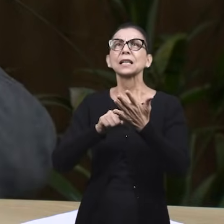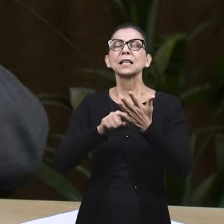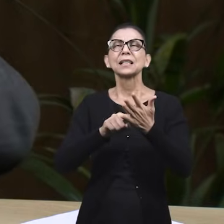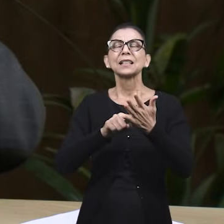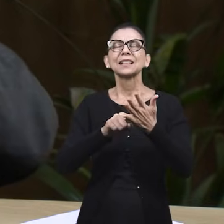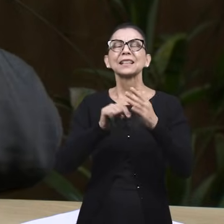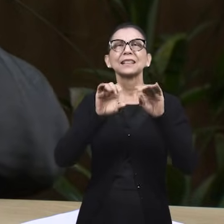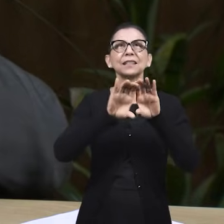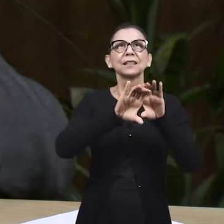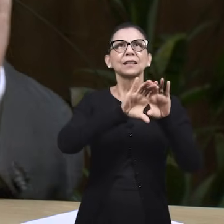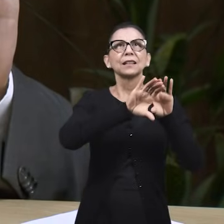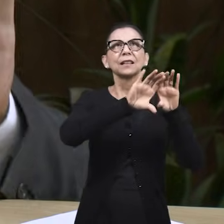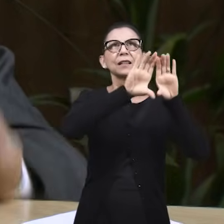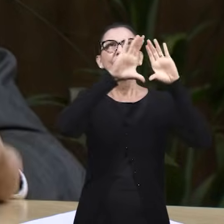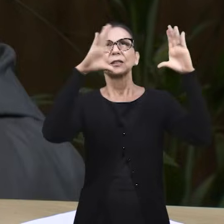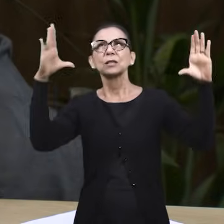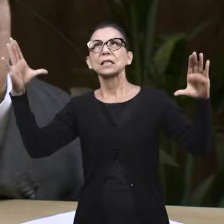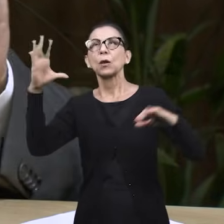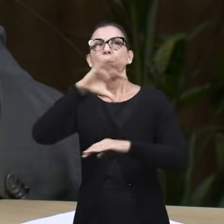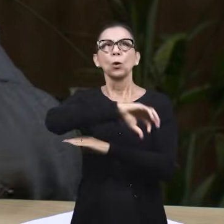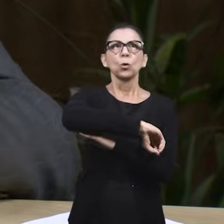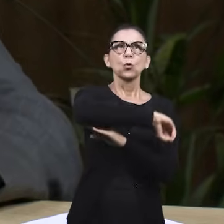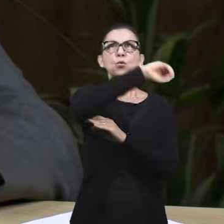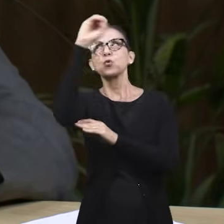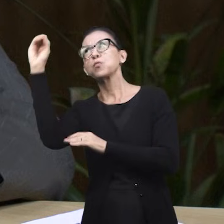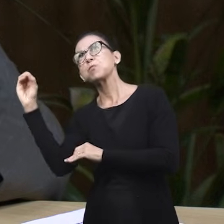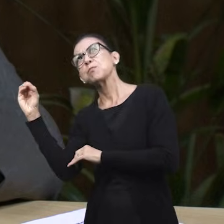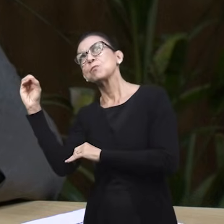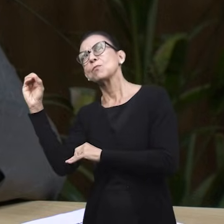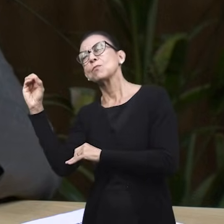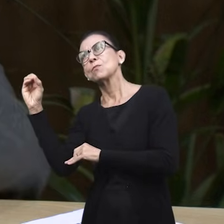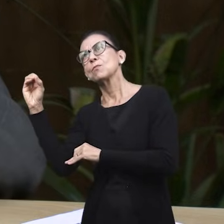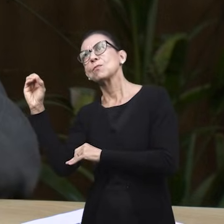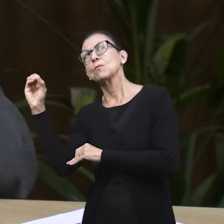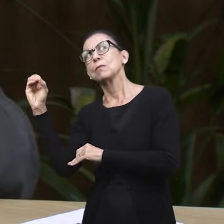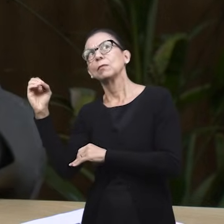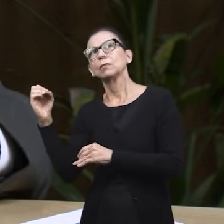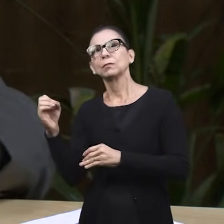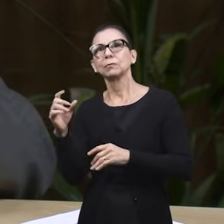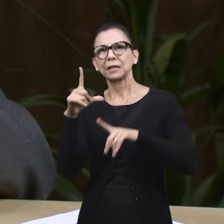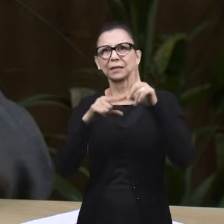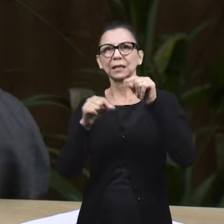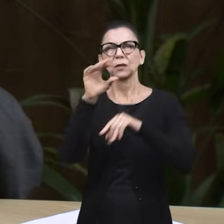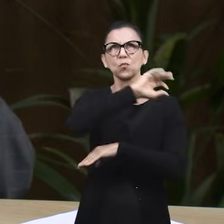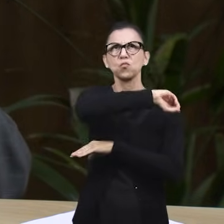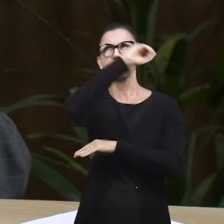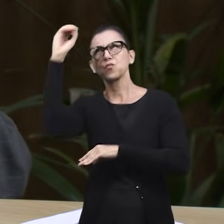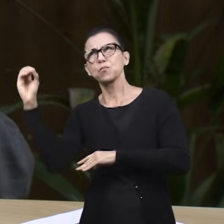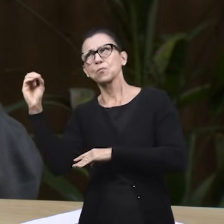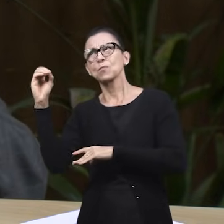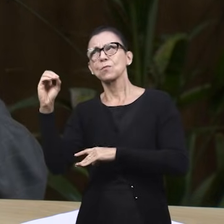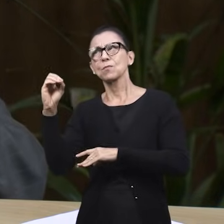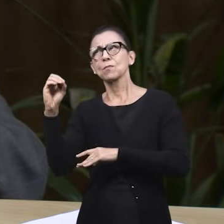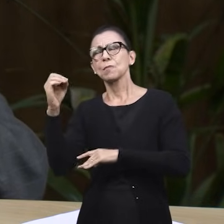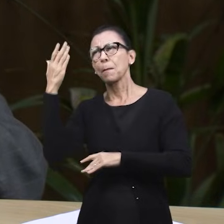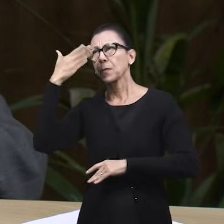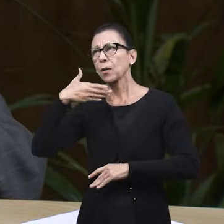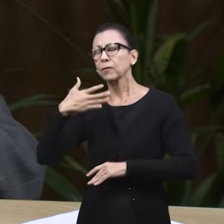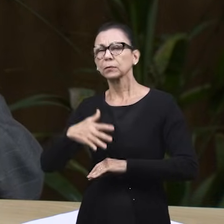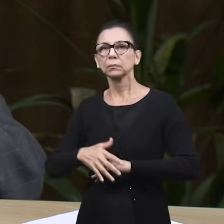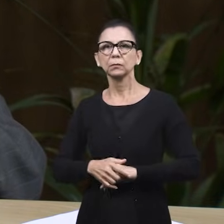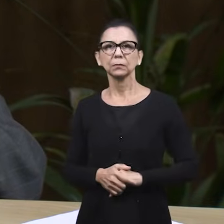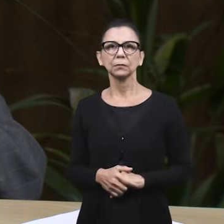Tem muita gente que faz isso. Muita gente boa que faz isso. Mas a palavra é apta para